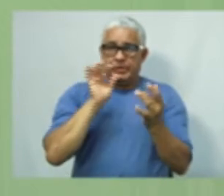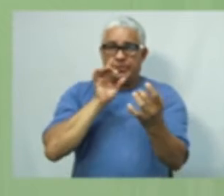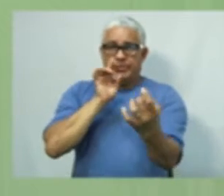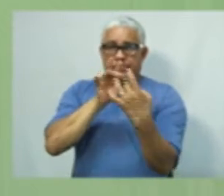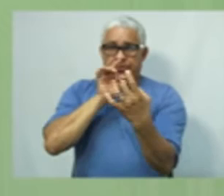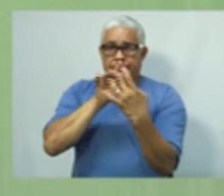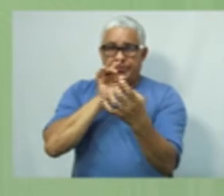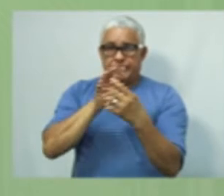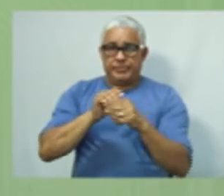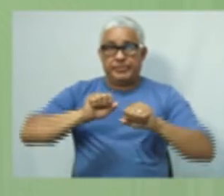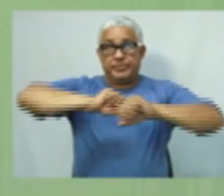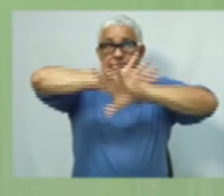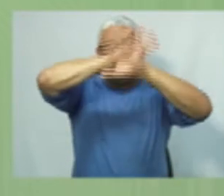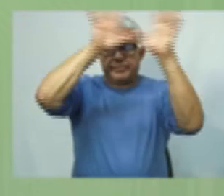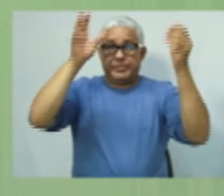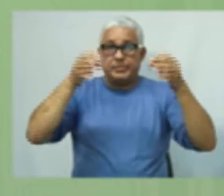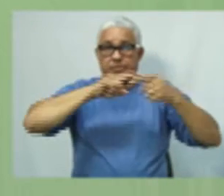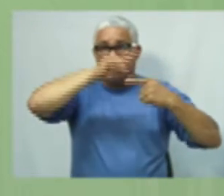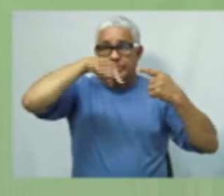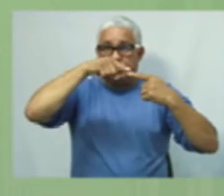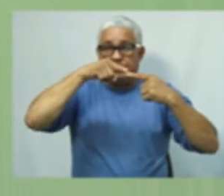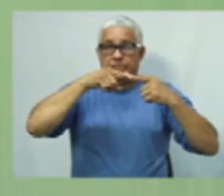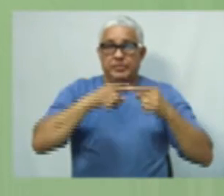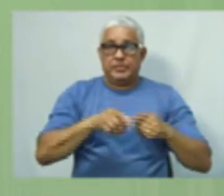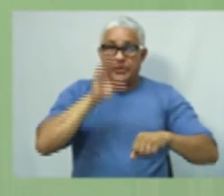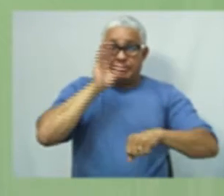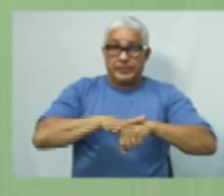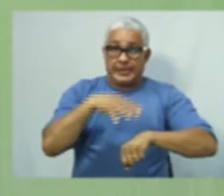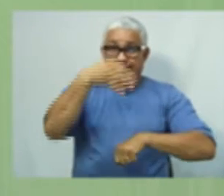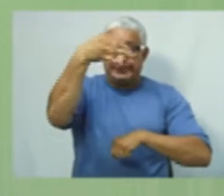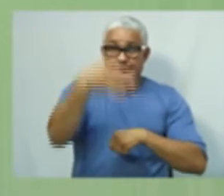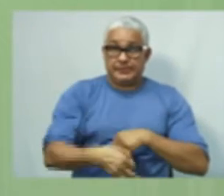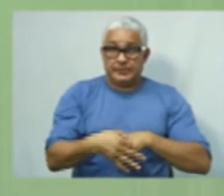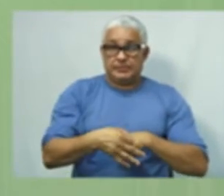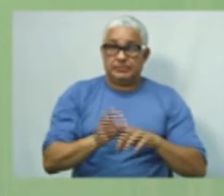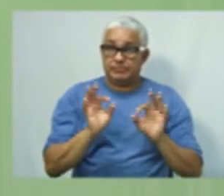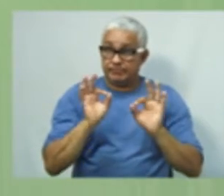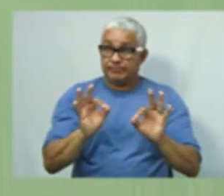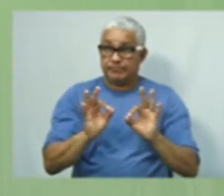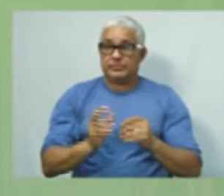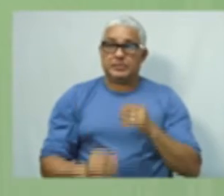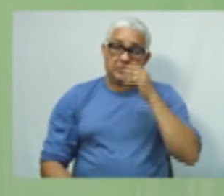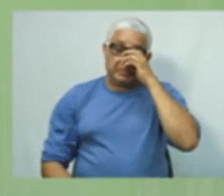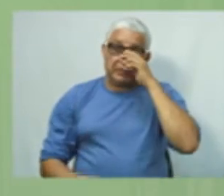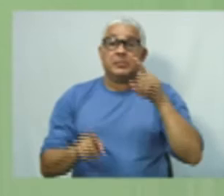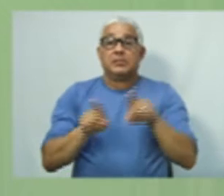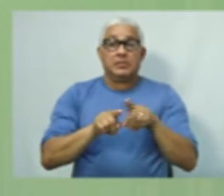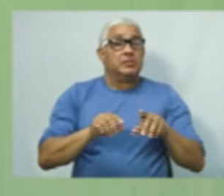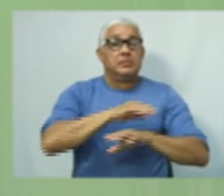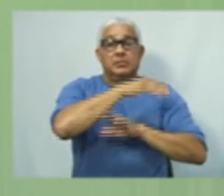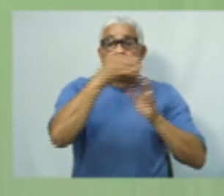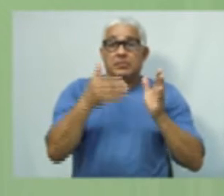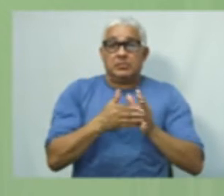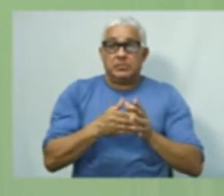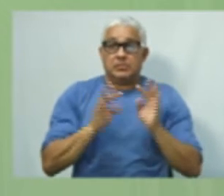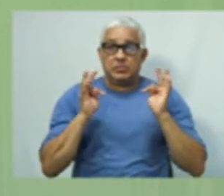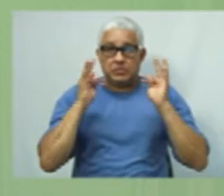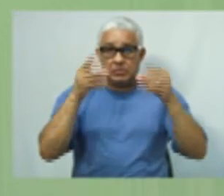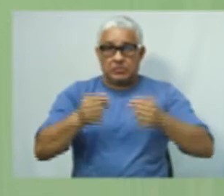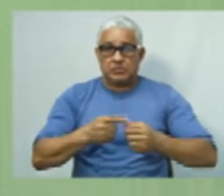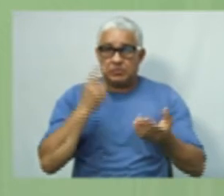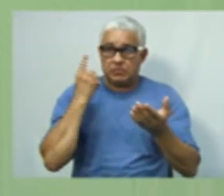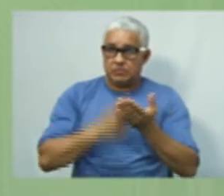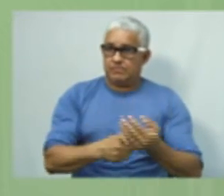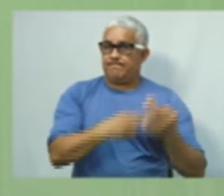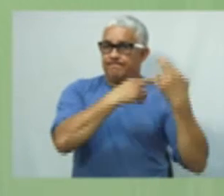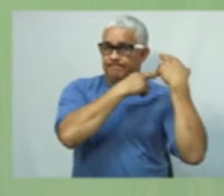forma clara, objetiva, no tempo certo, correto? E que todos sejam comprometidos, todos